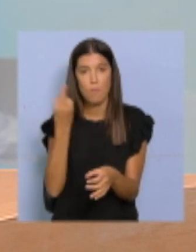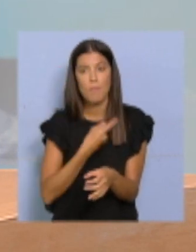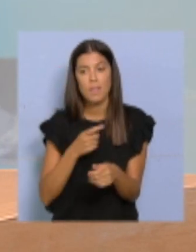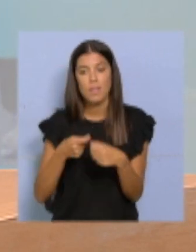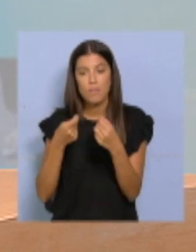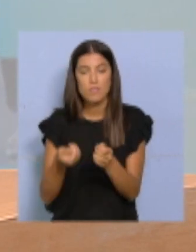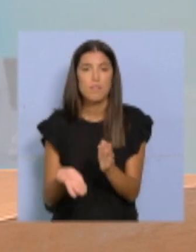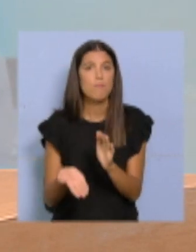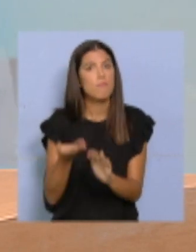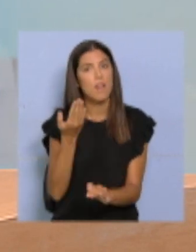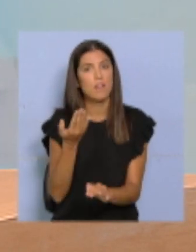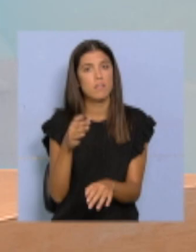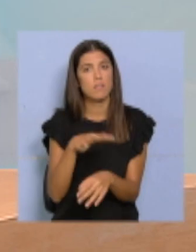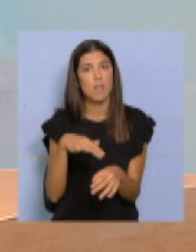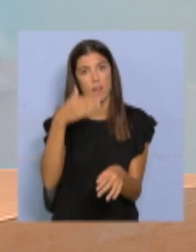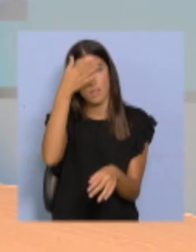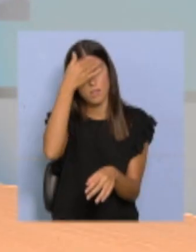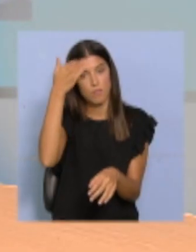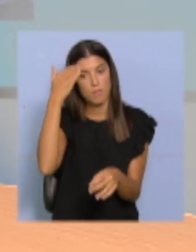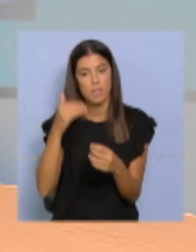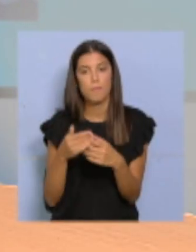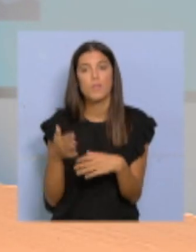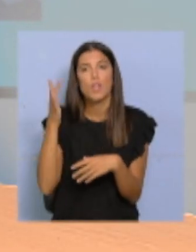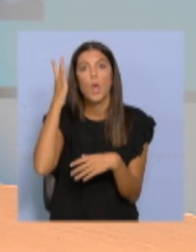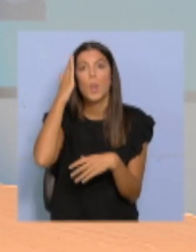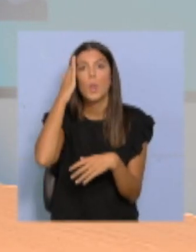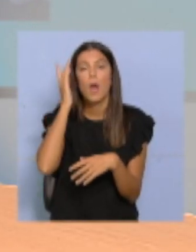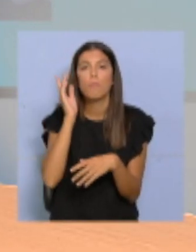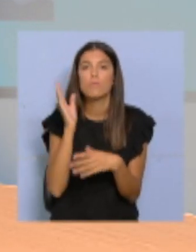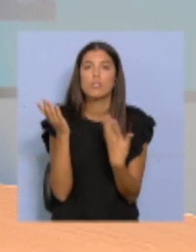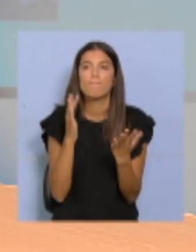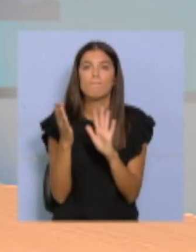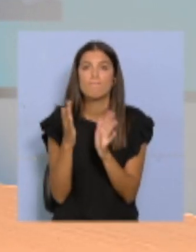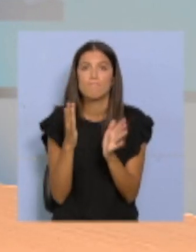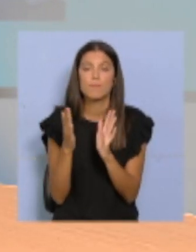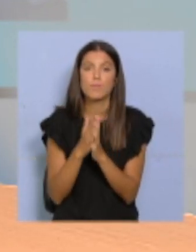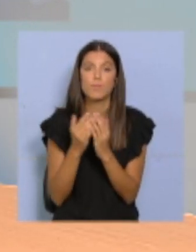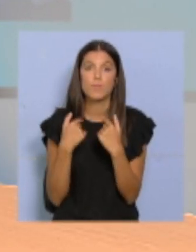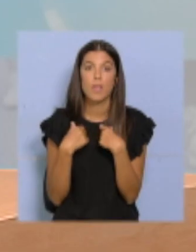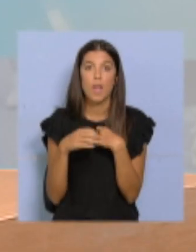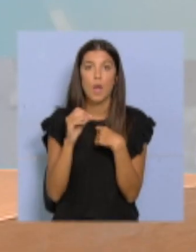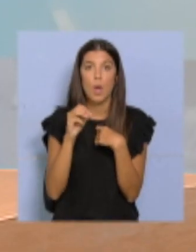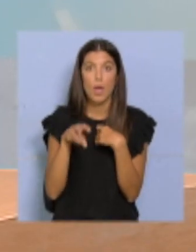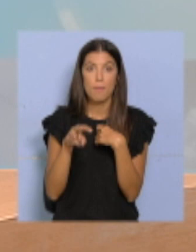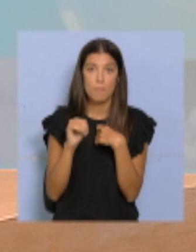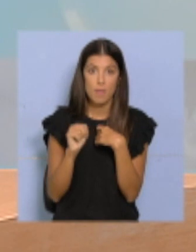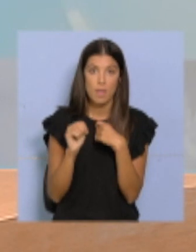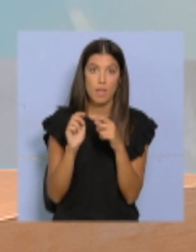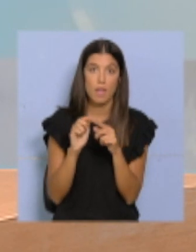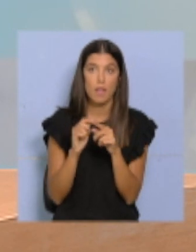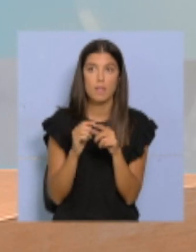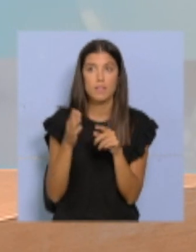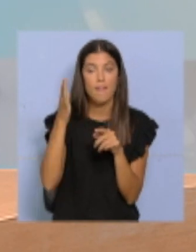na saúde mental. Que números é que fazem parte desse investimento? A OMS apresenta, obviamente, uma